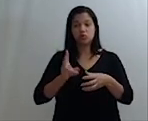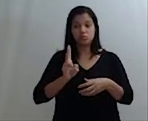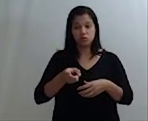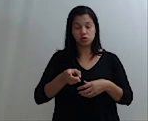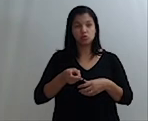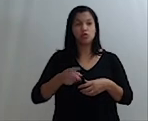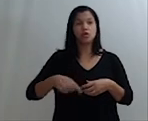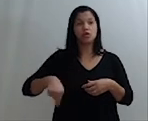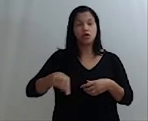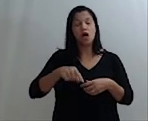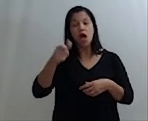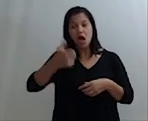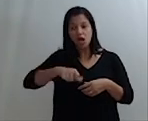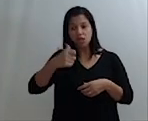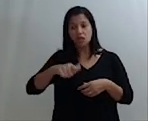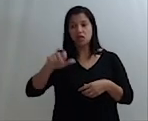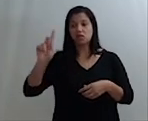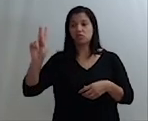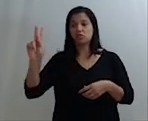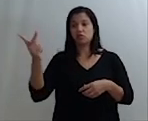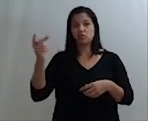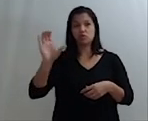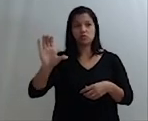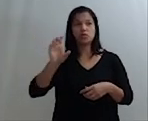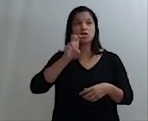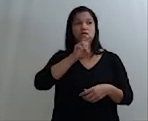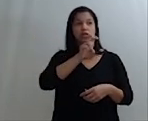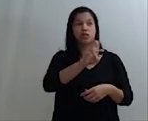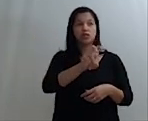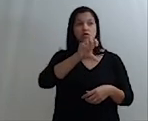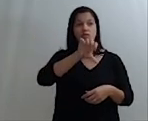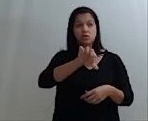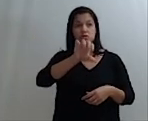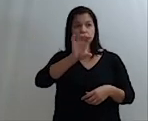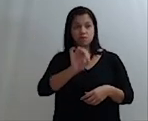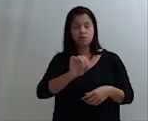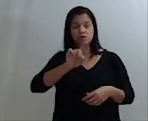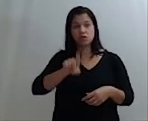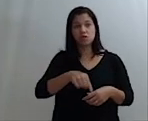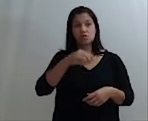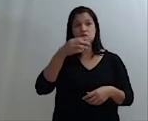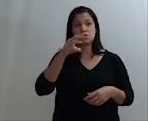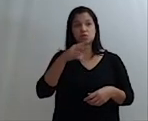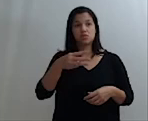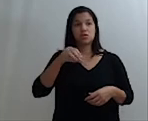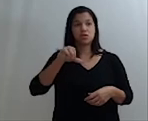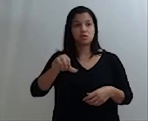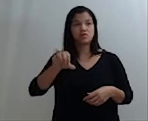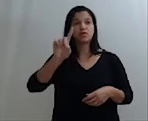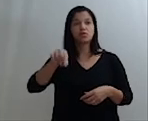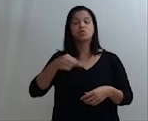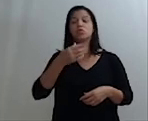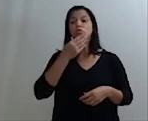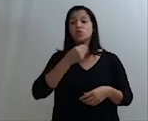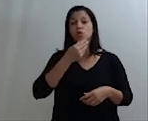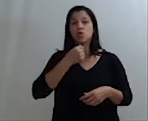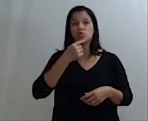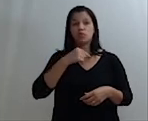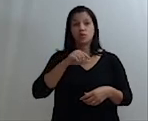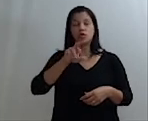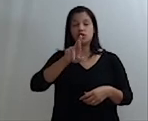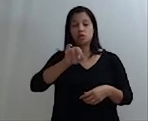análise do Abas Corpus número 590 039 de relatoria do eminente Ministro Ribeiro Dantas reviu